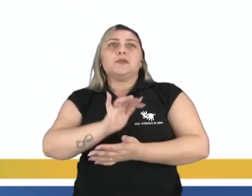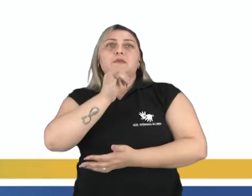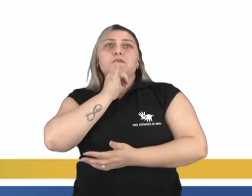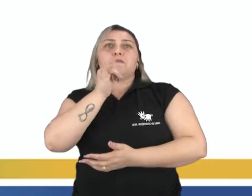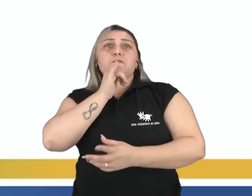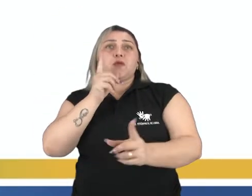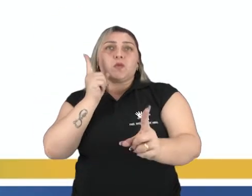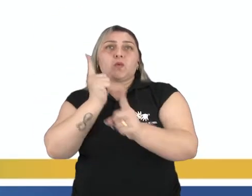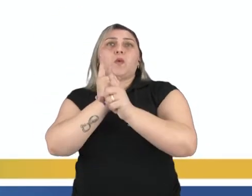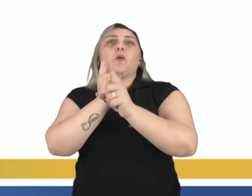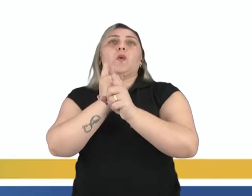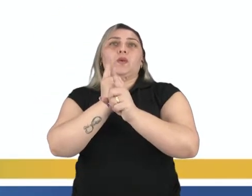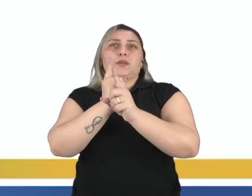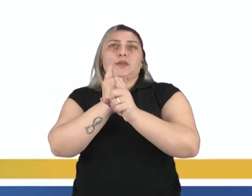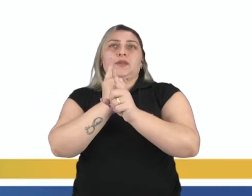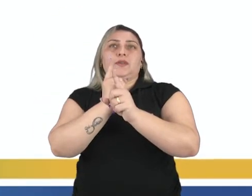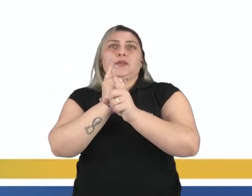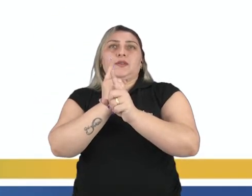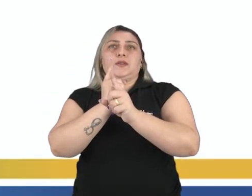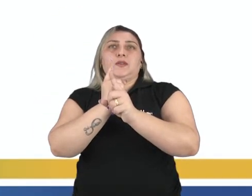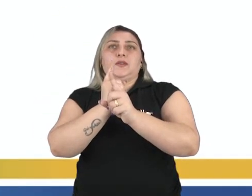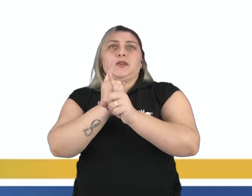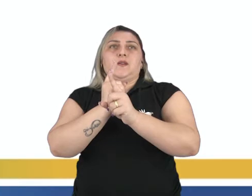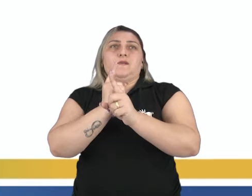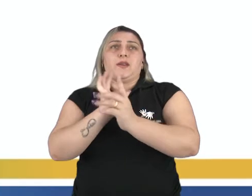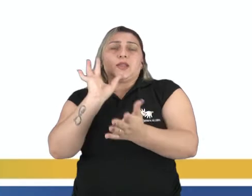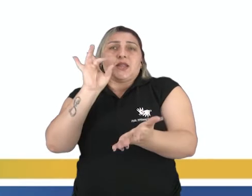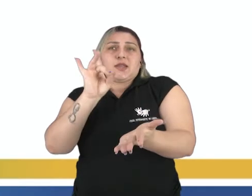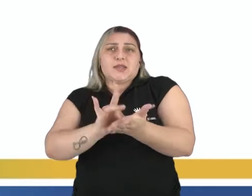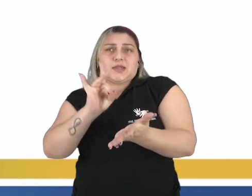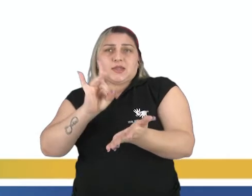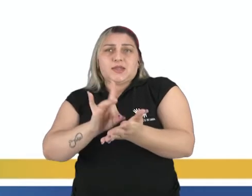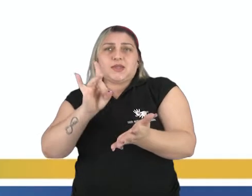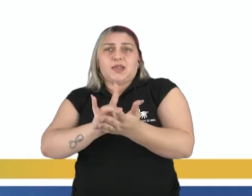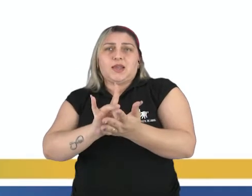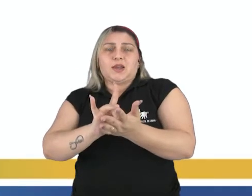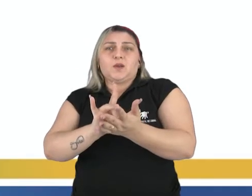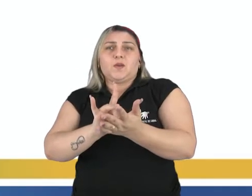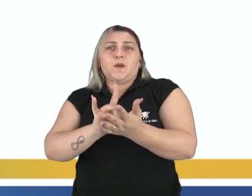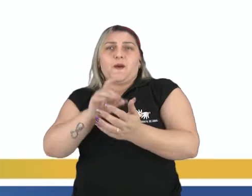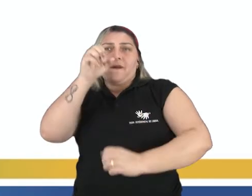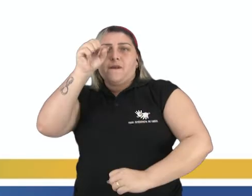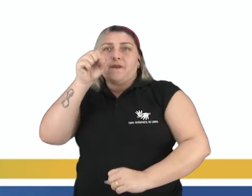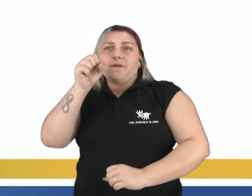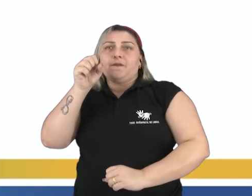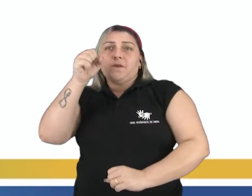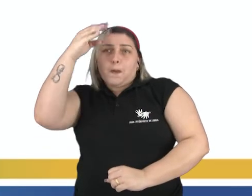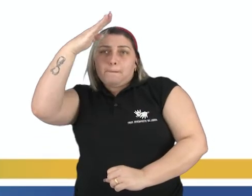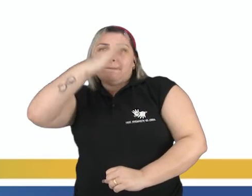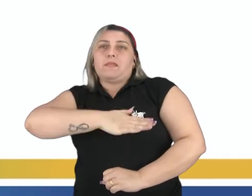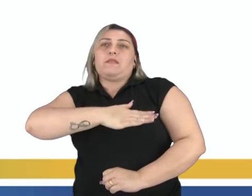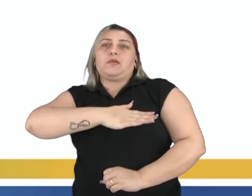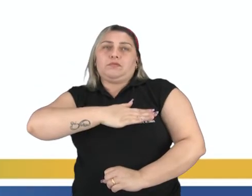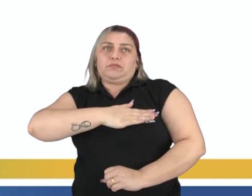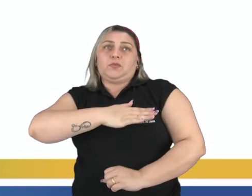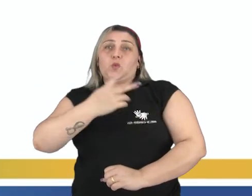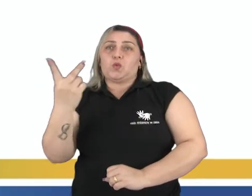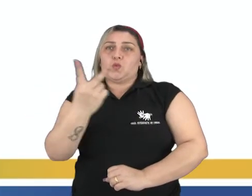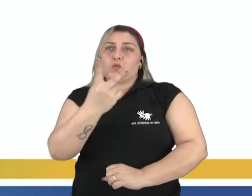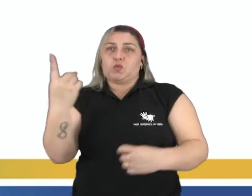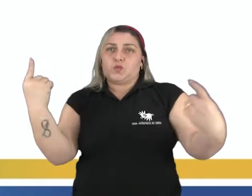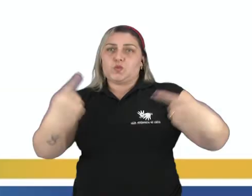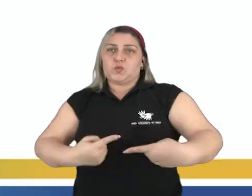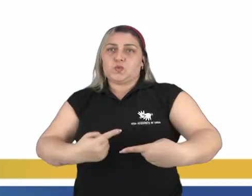em um encontro eletrizante ele confronta o verdadeiro vilão e aí chegou a hora de enfrentar ali os dois